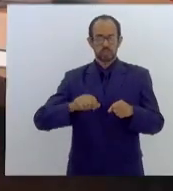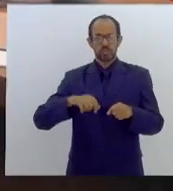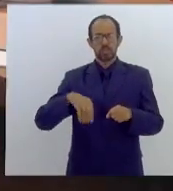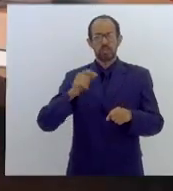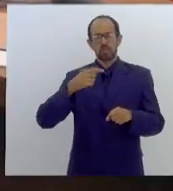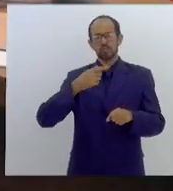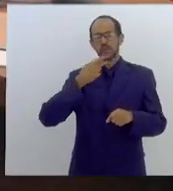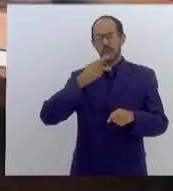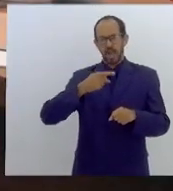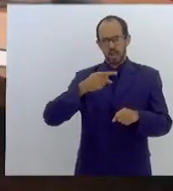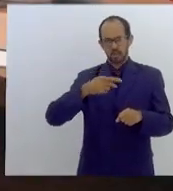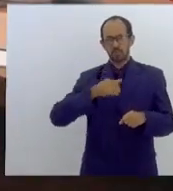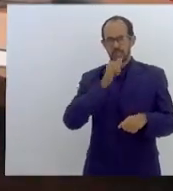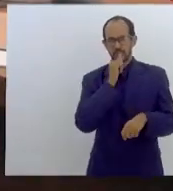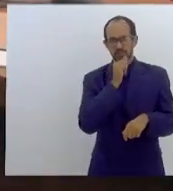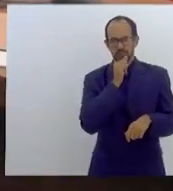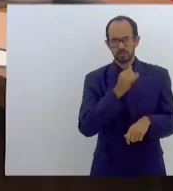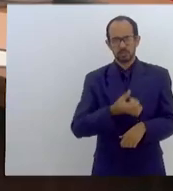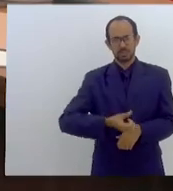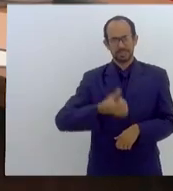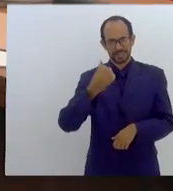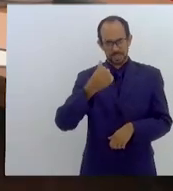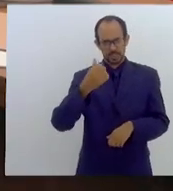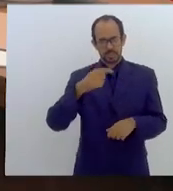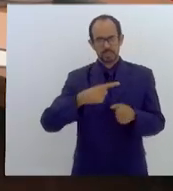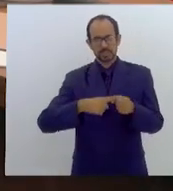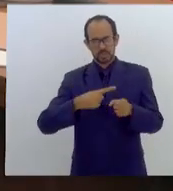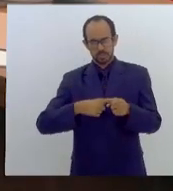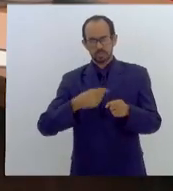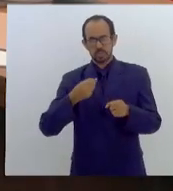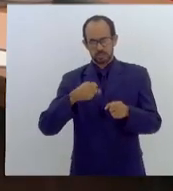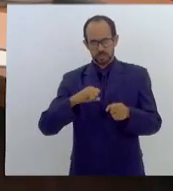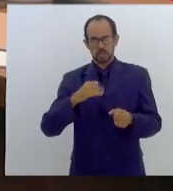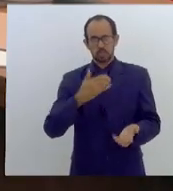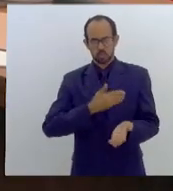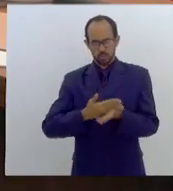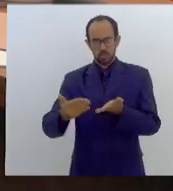cidades que, se isso entrar em vigor,